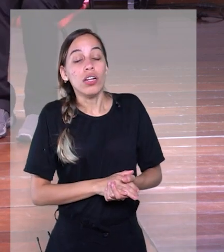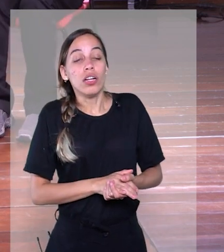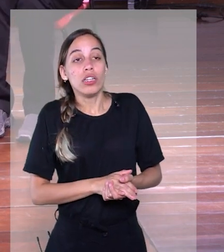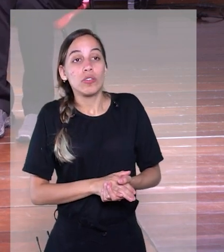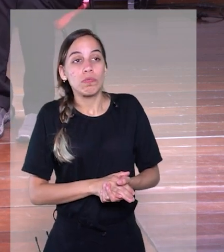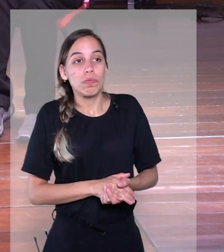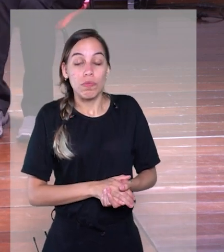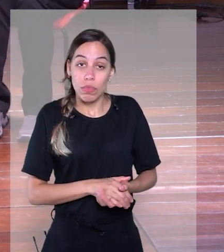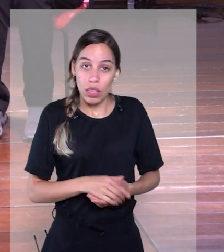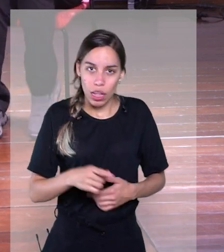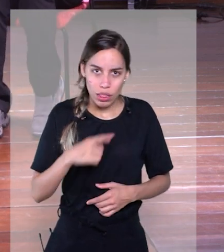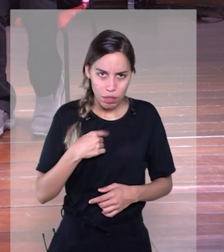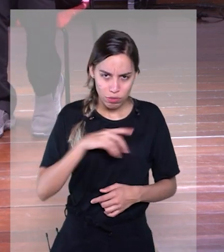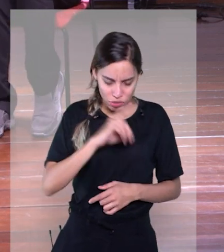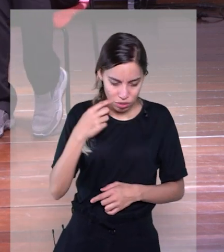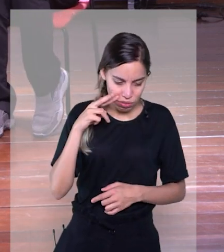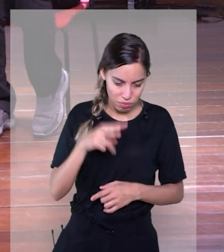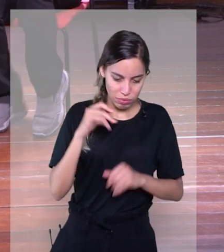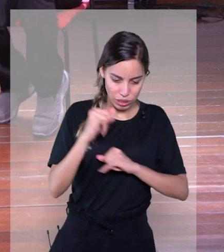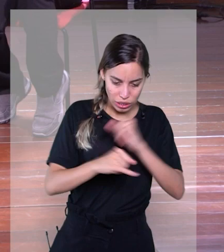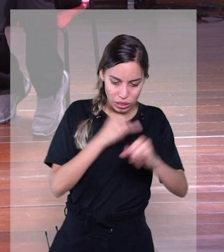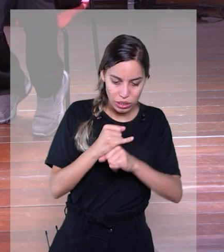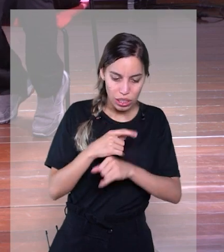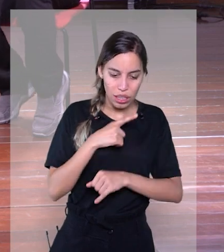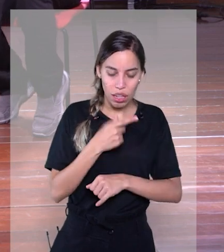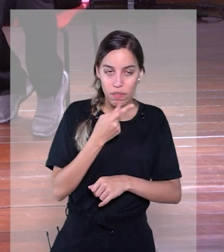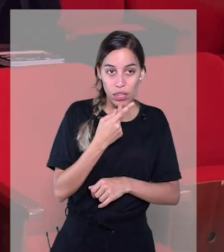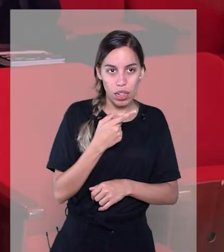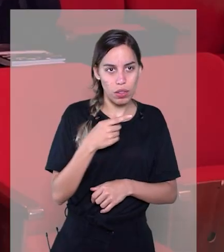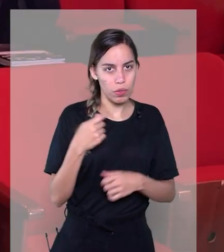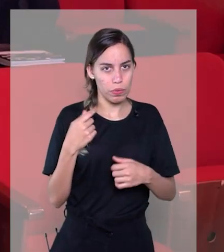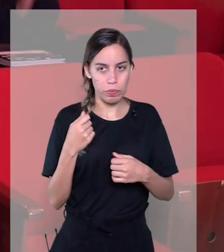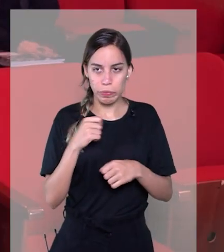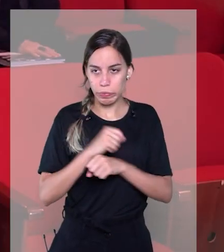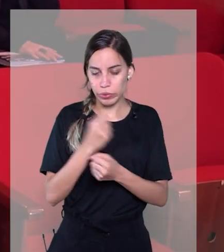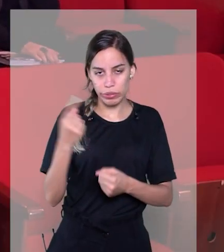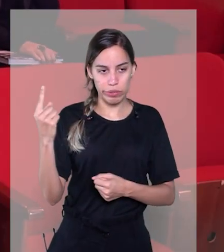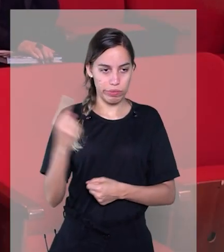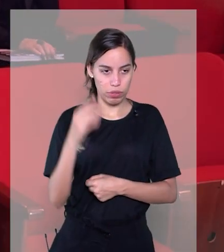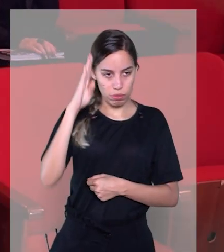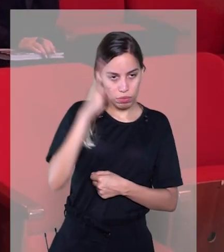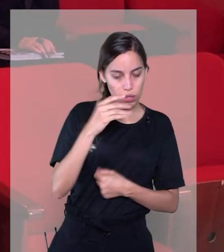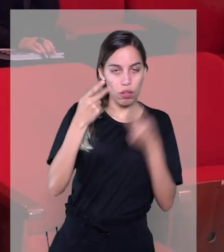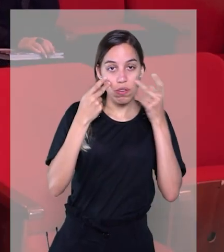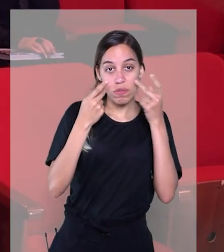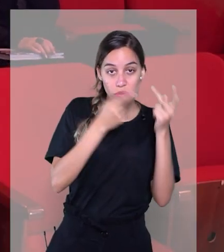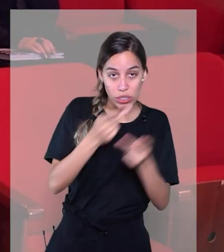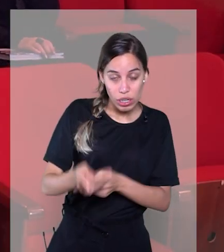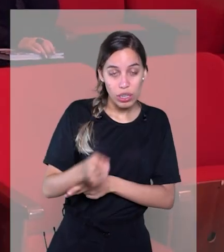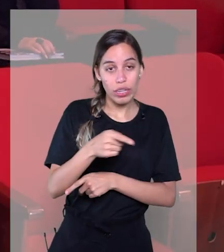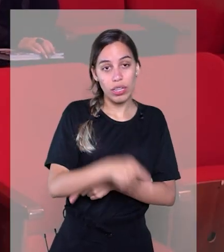O Santos Drummond, Na plateia, diversas pessoas riem do comentário de Adriano. Uma vez uma senhora que estava num hotel